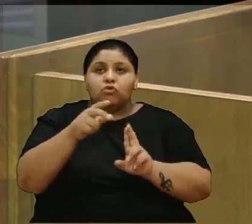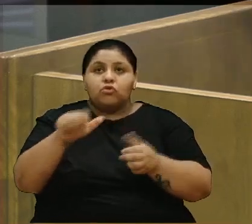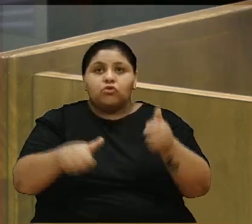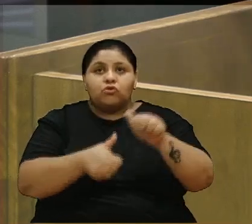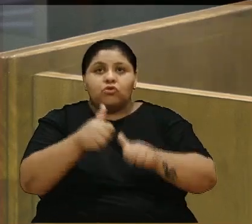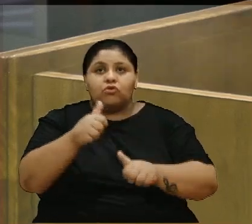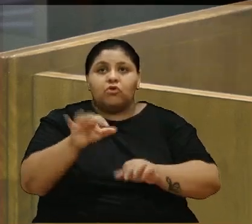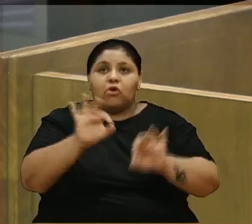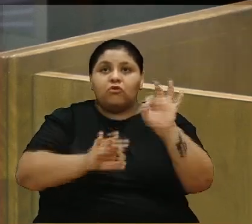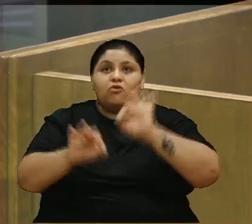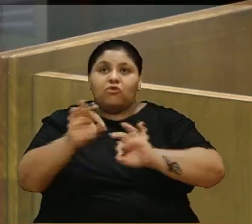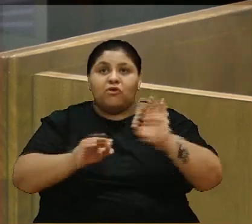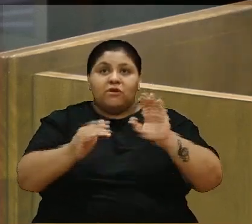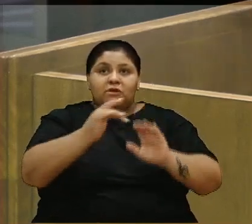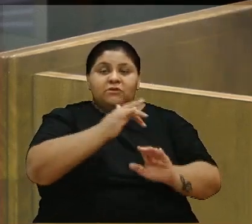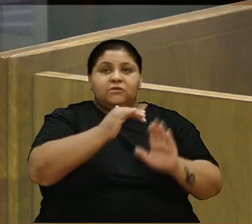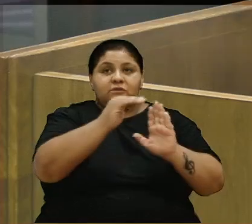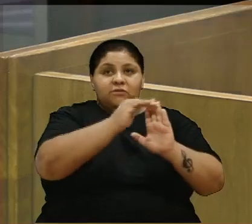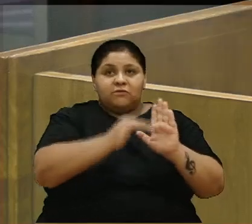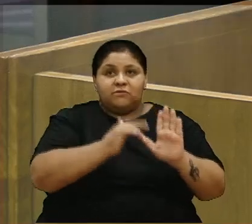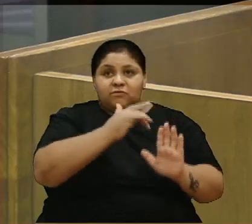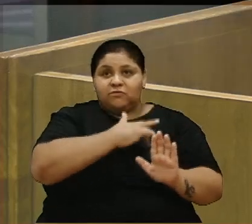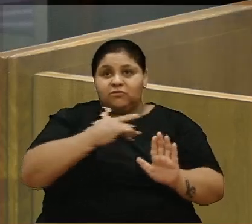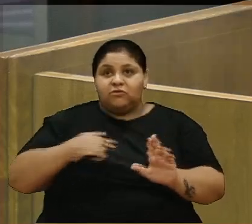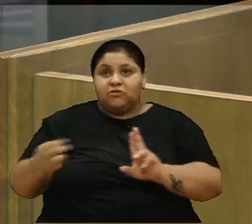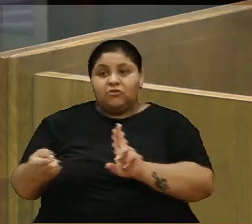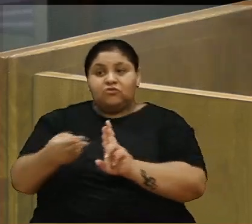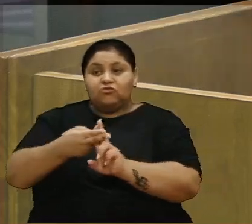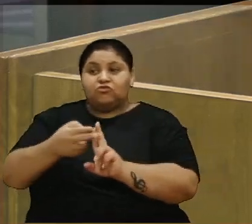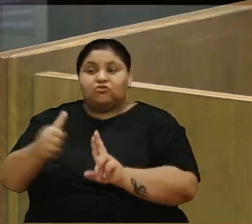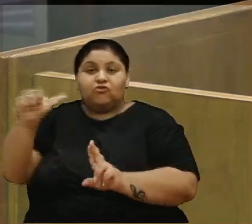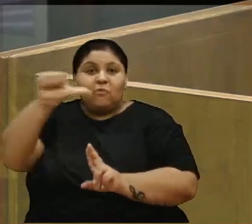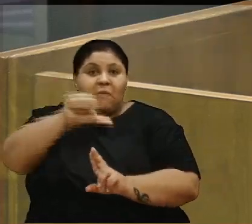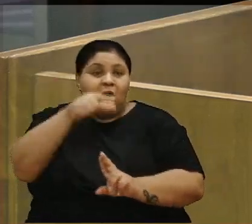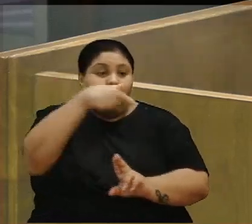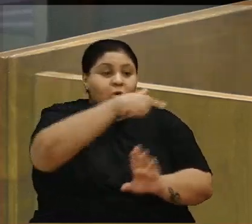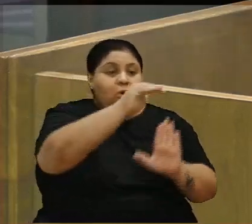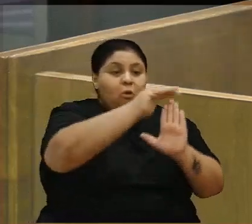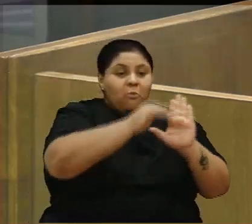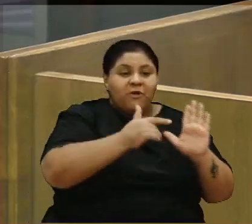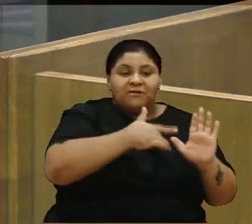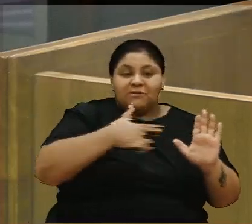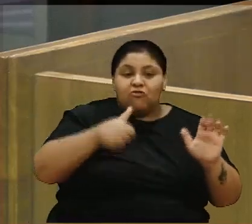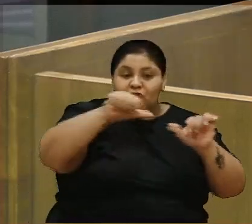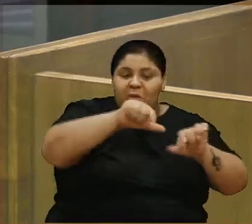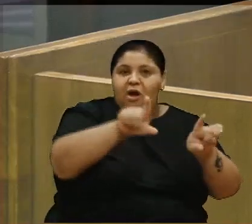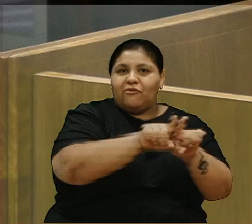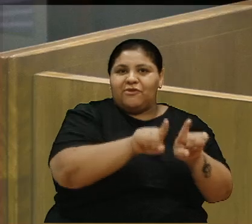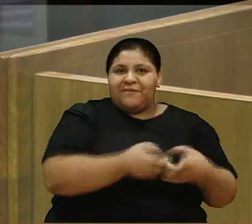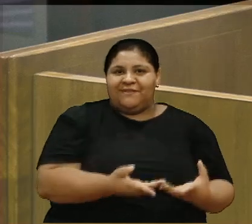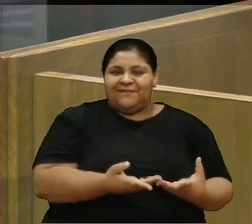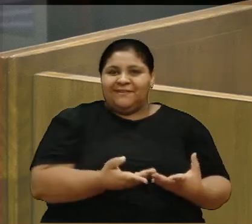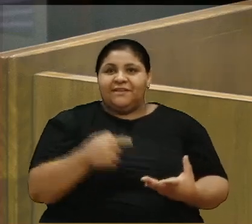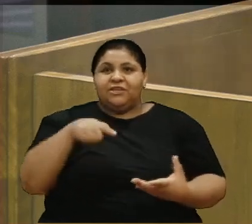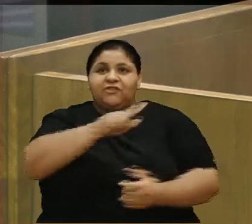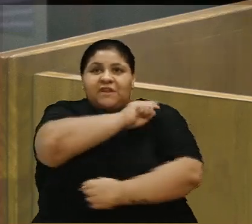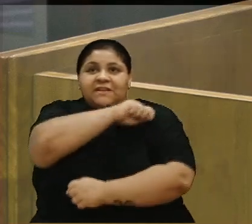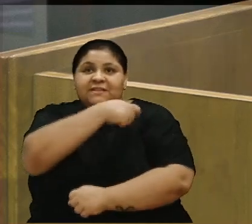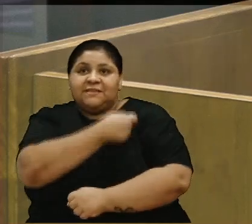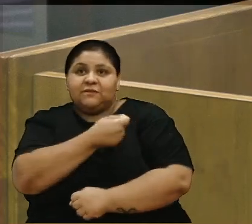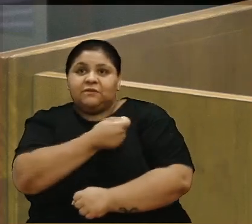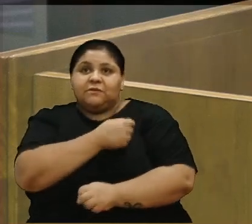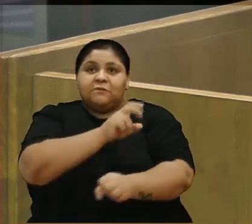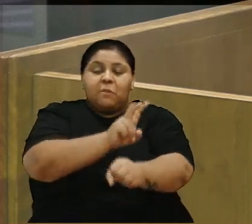que regula o plano. Se o SUS vai bem, o plano vai bem. Se o SUS vai mal, o plano vai mal. E aí, se a gente falar da vigilância sanitária,